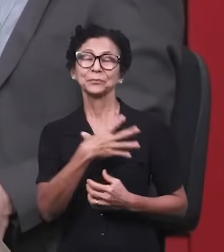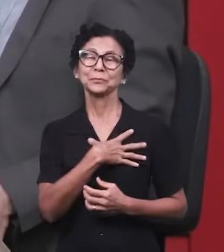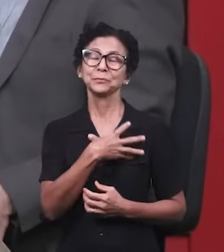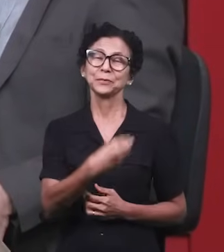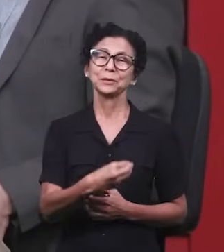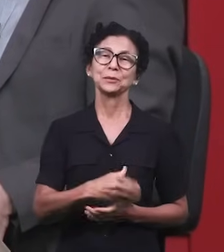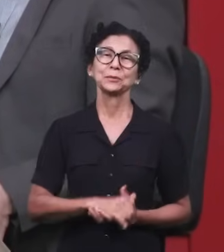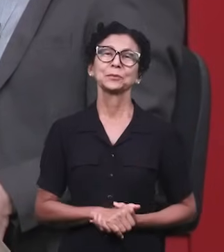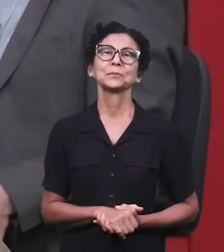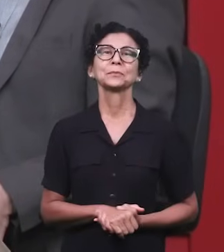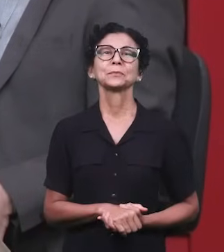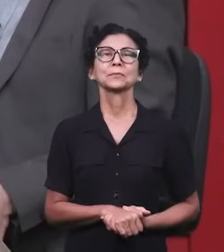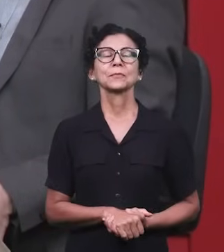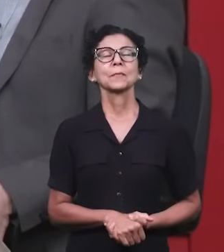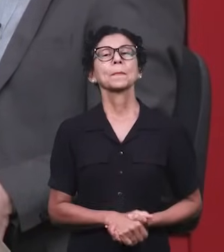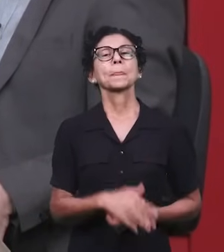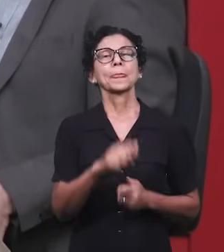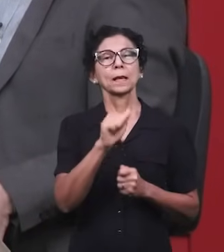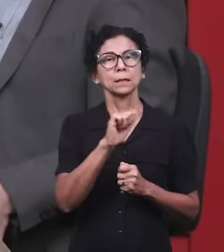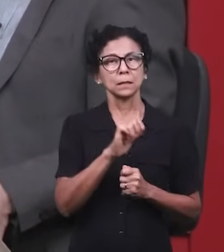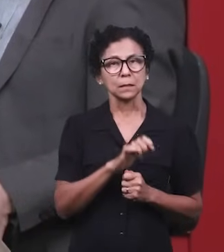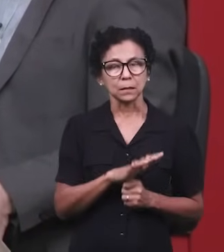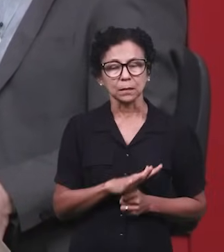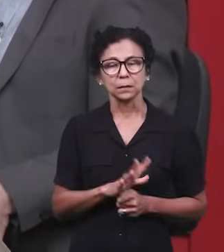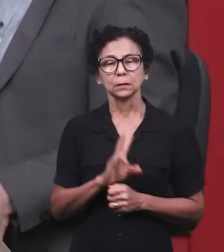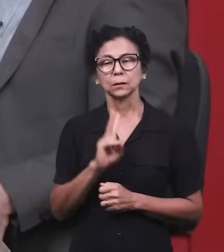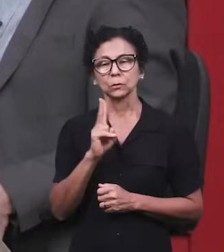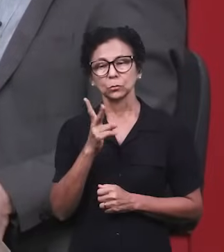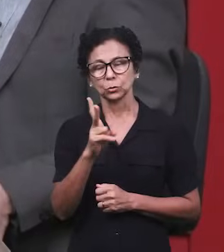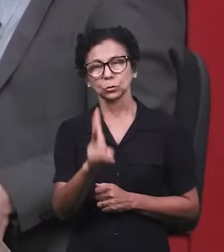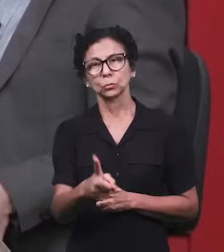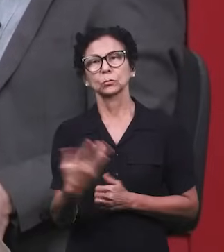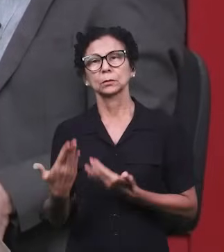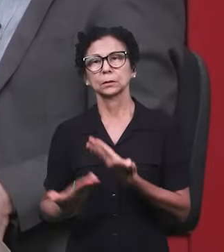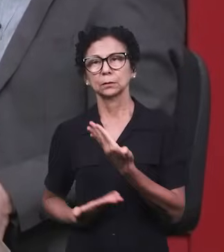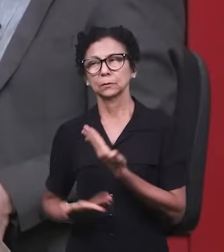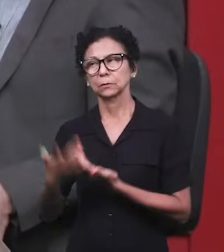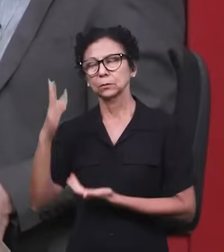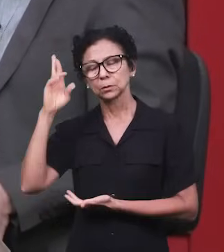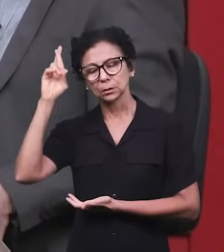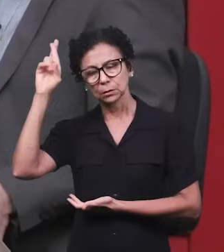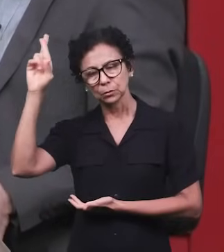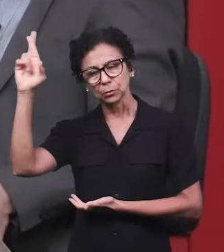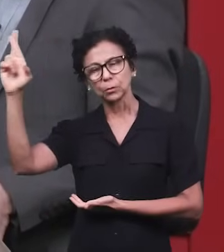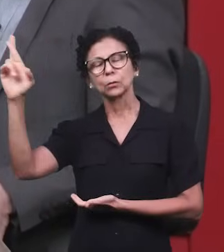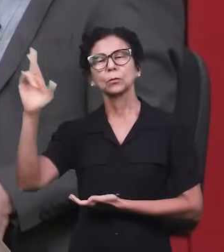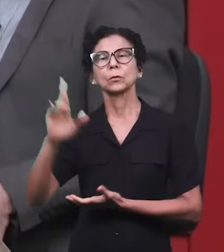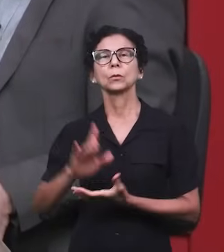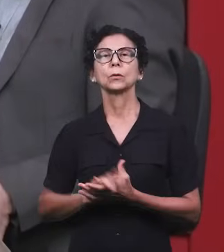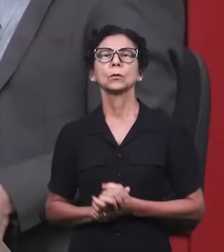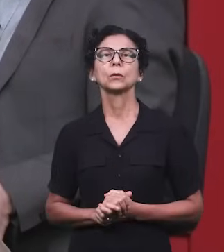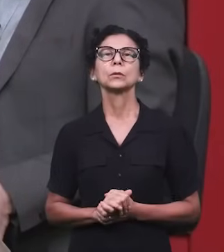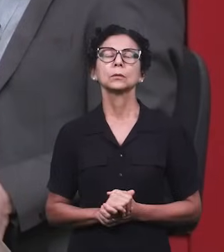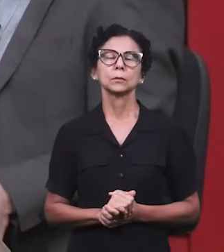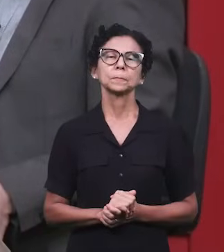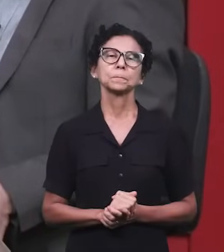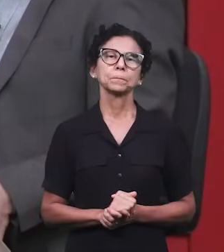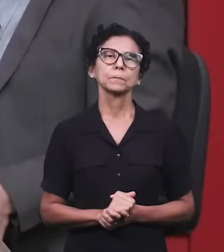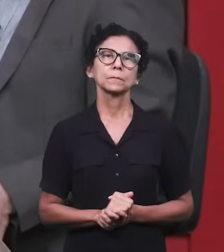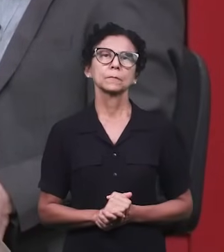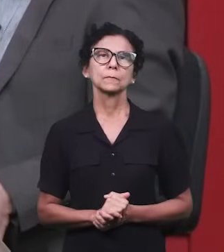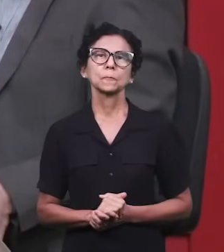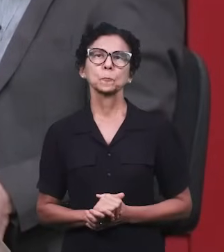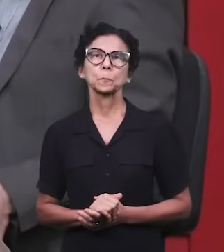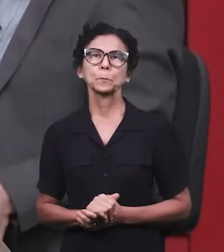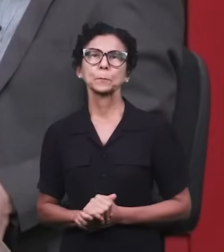recebendo a bênção, ela continuou indo sacrificar, ela continuou indo ao Senhor, preparando vários aspectos, né?